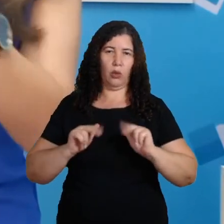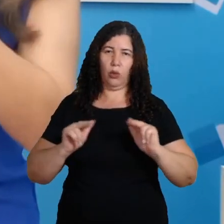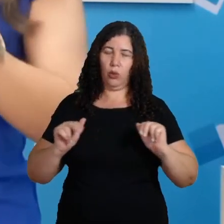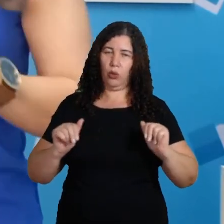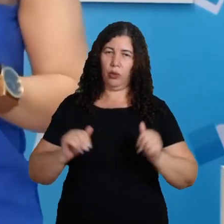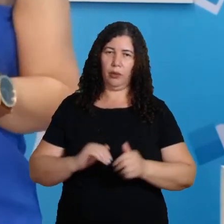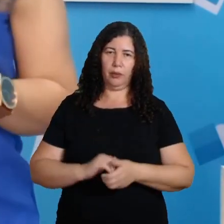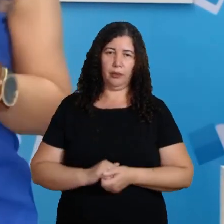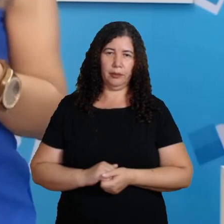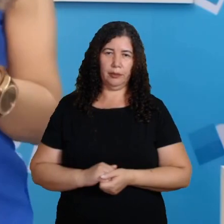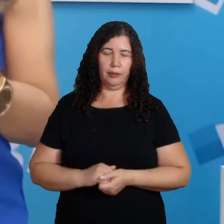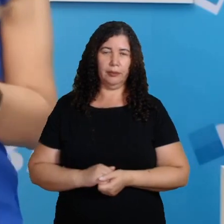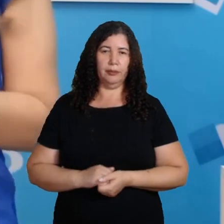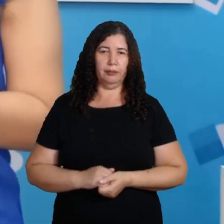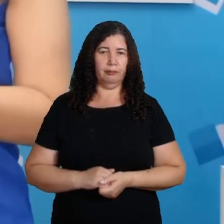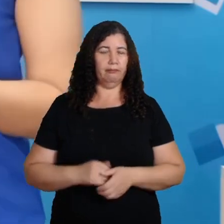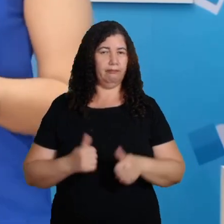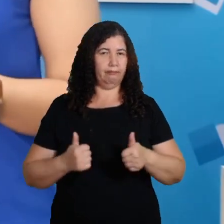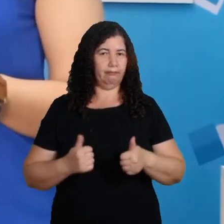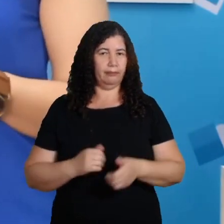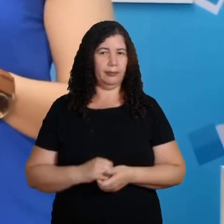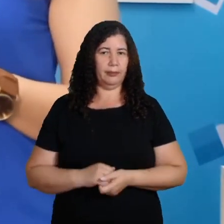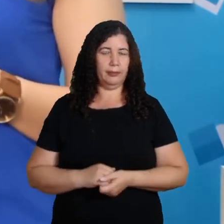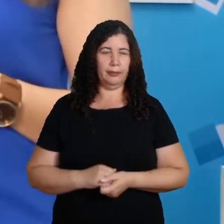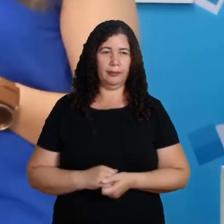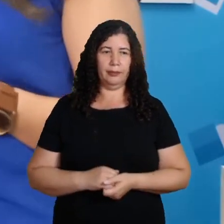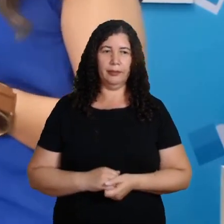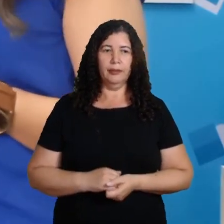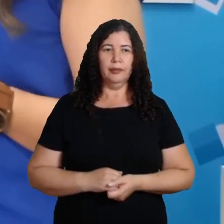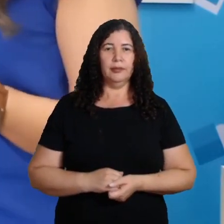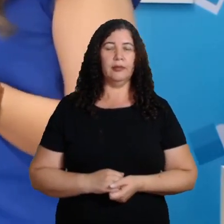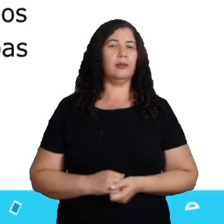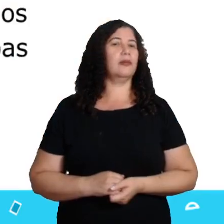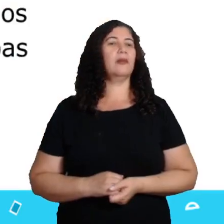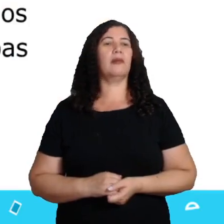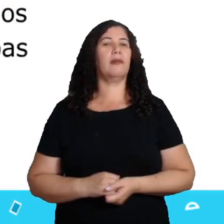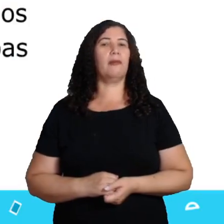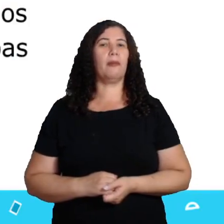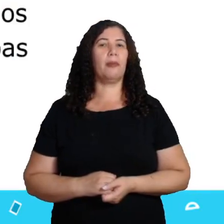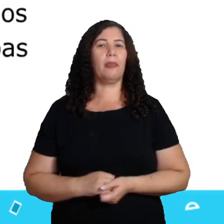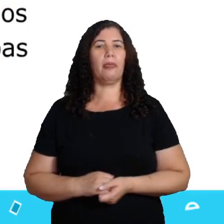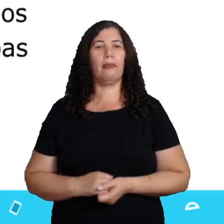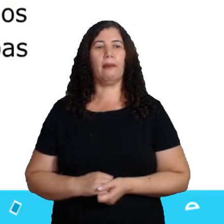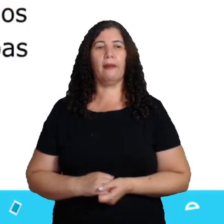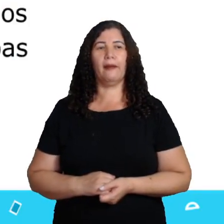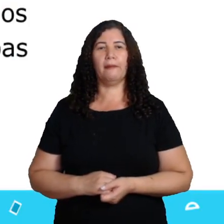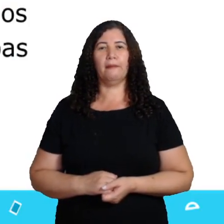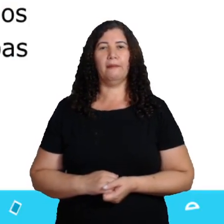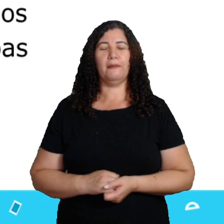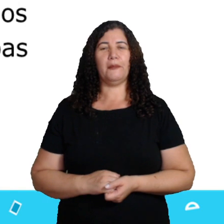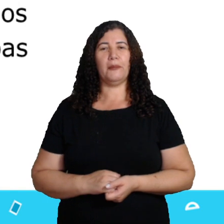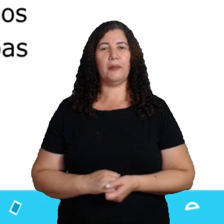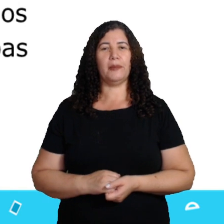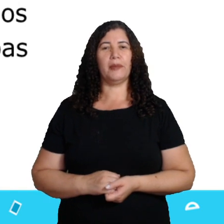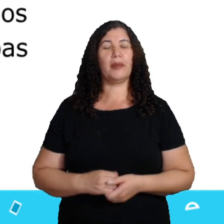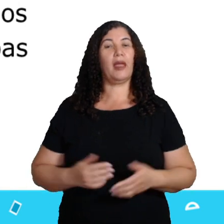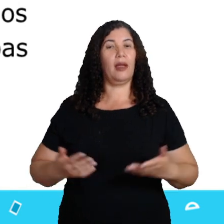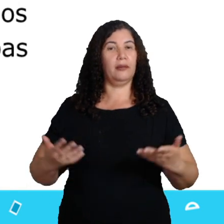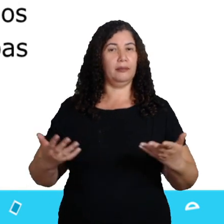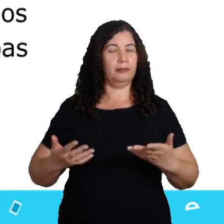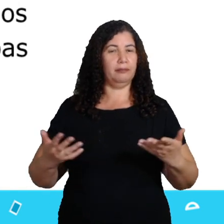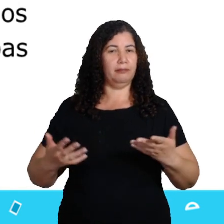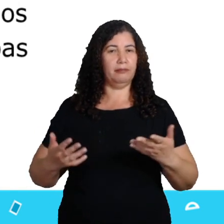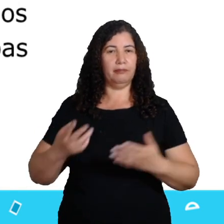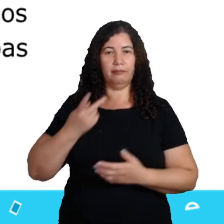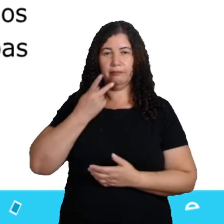qualquer alteração. Tudo bem? Vamos seguir, turma? Vamos lá? Quero agora